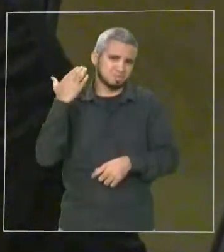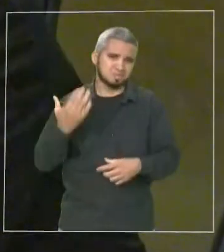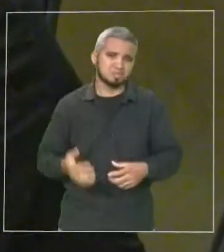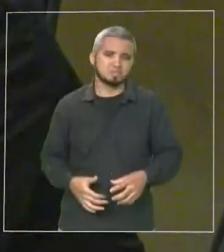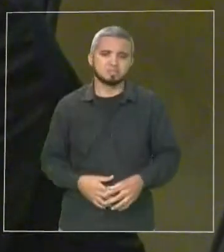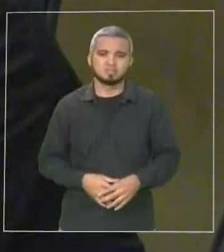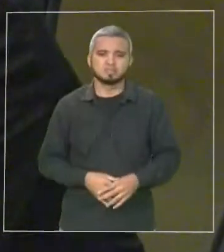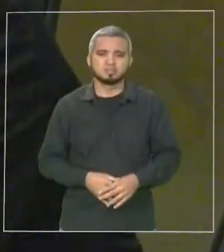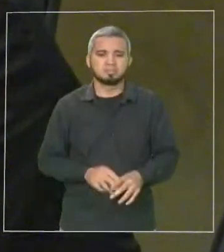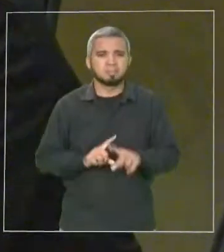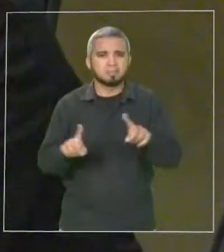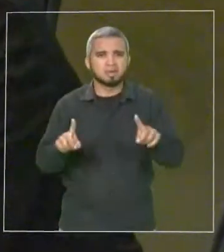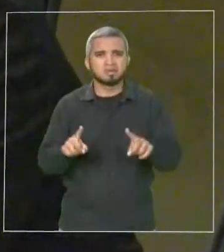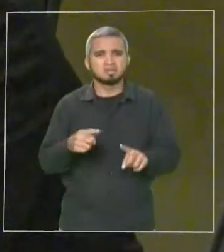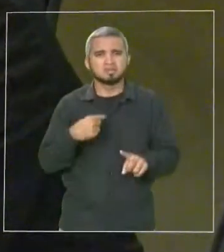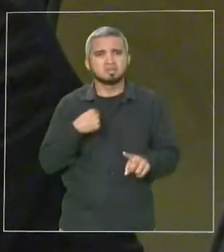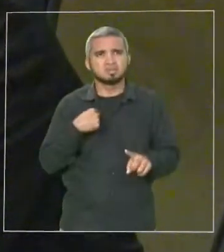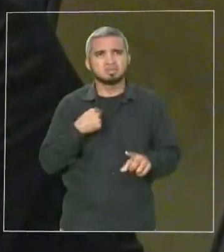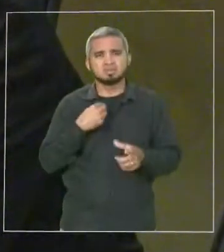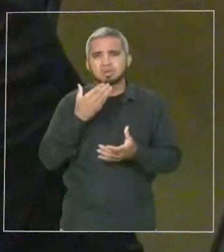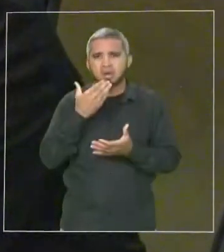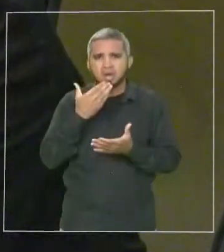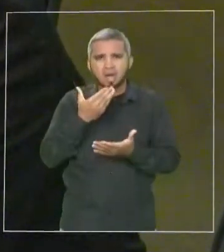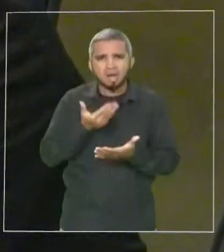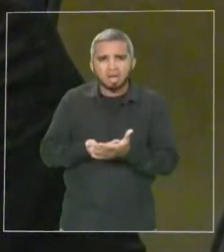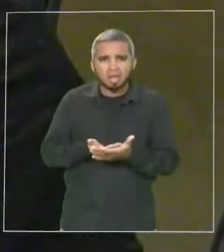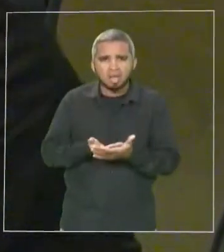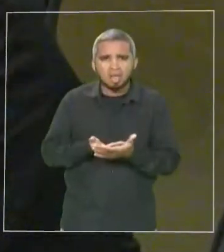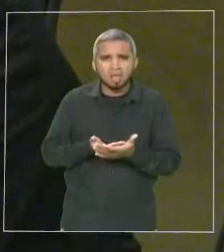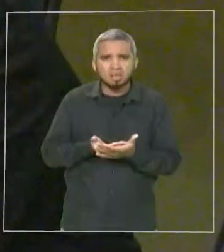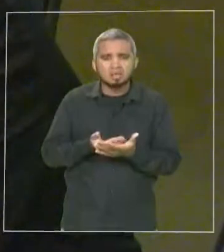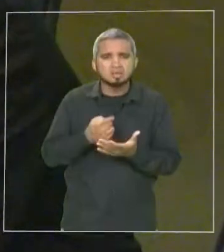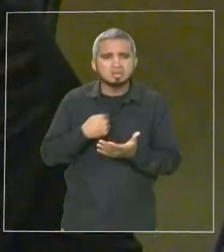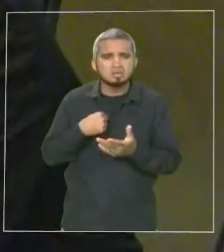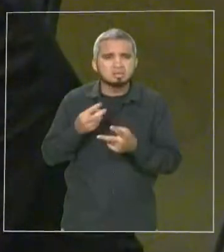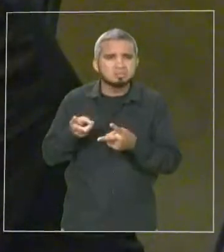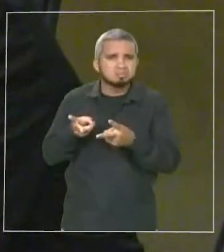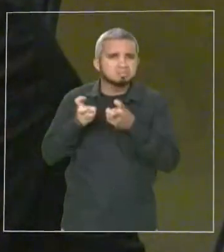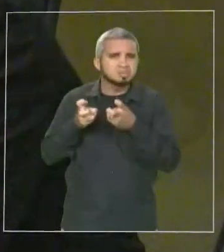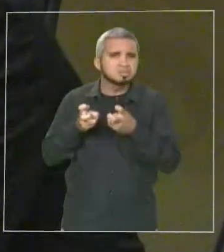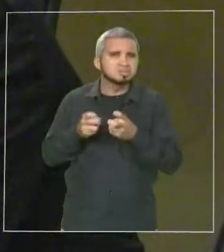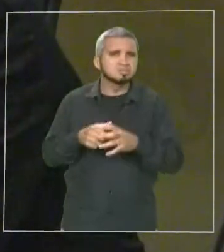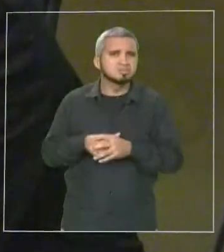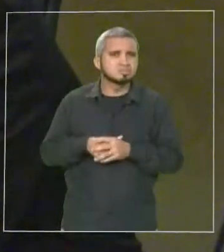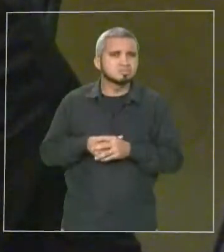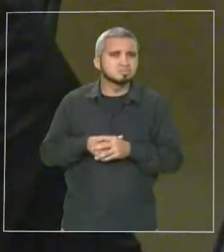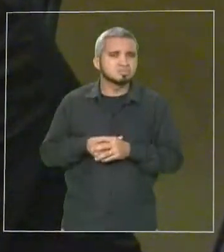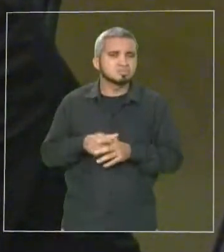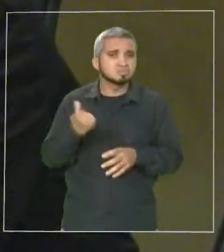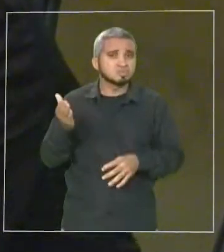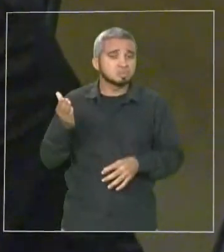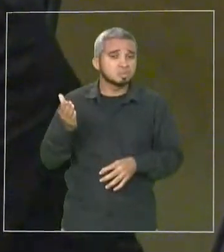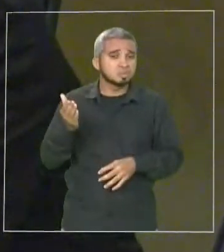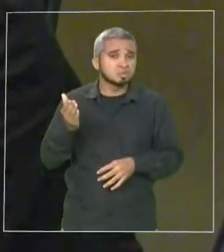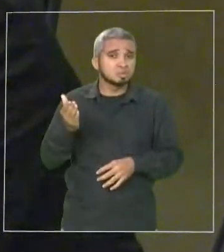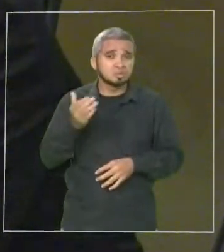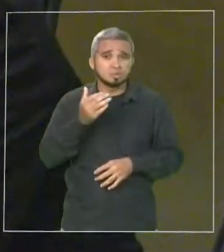me causa espécime de ver um político